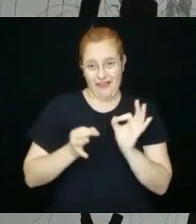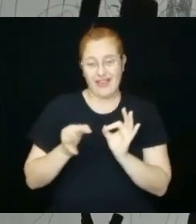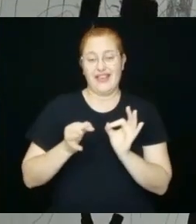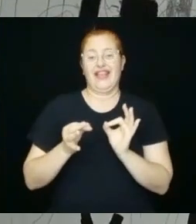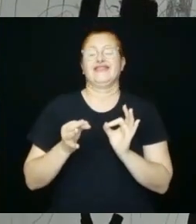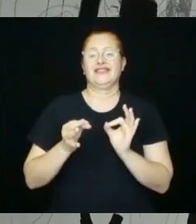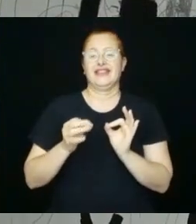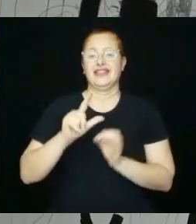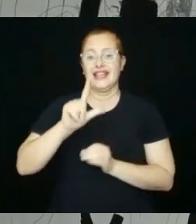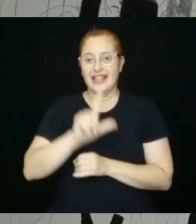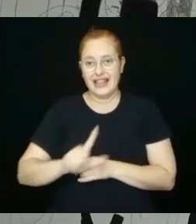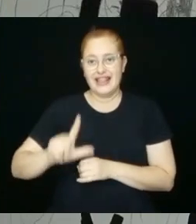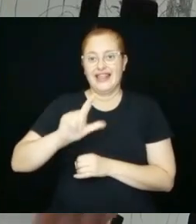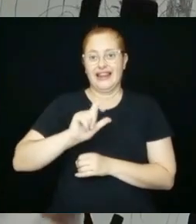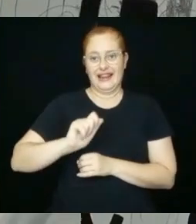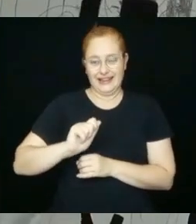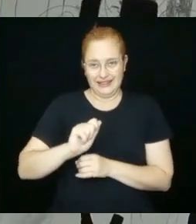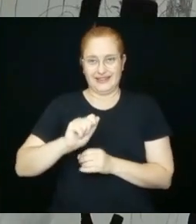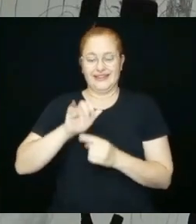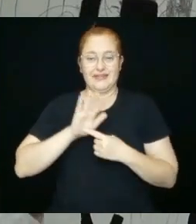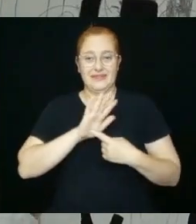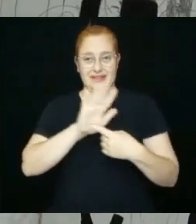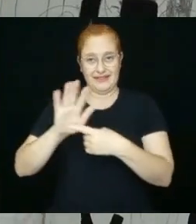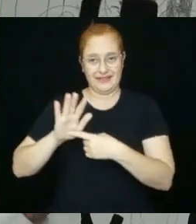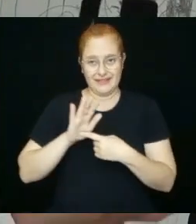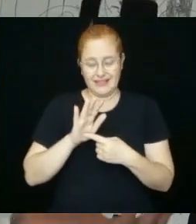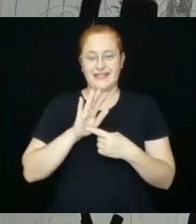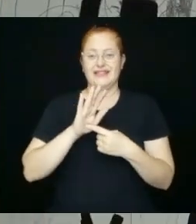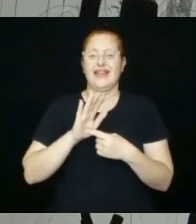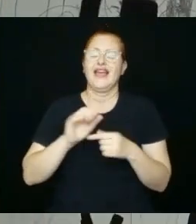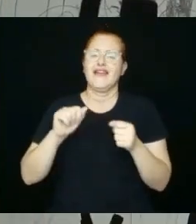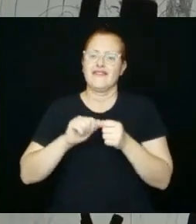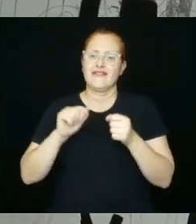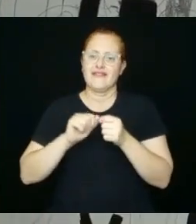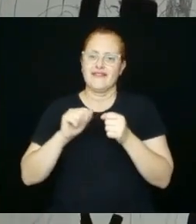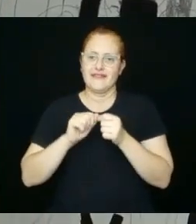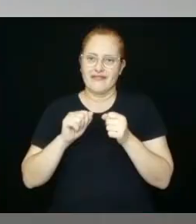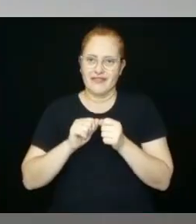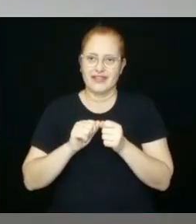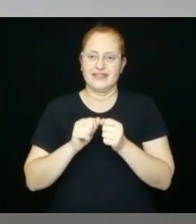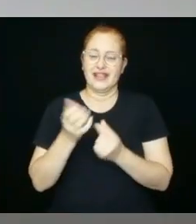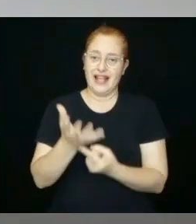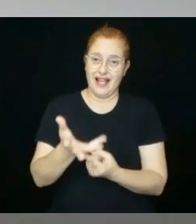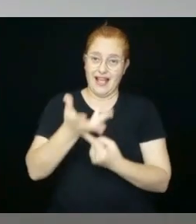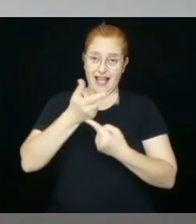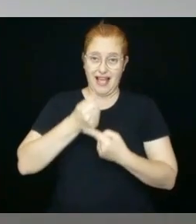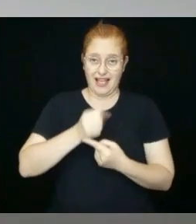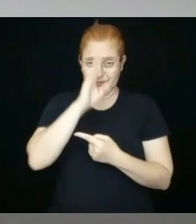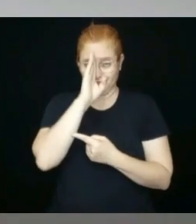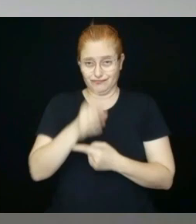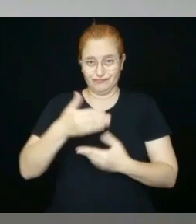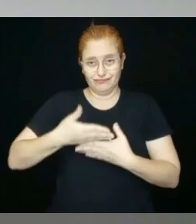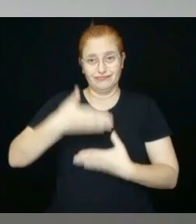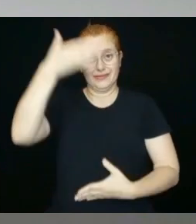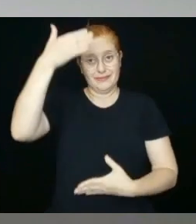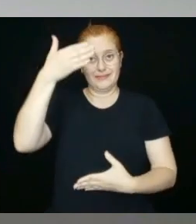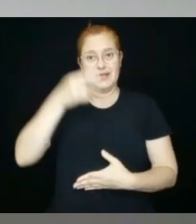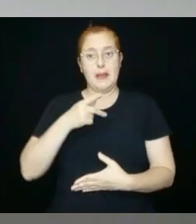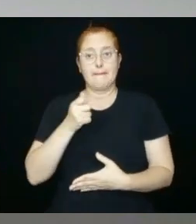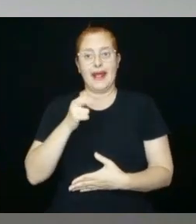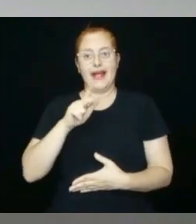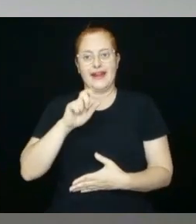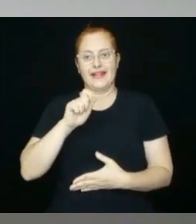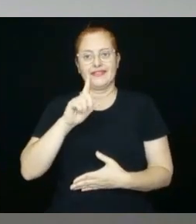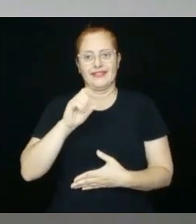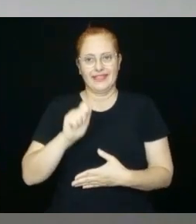Apresenta, é fazer uma intervenção direta na parede do Instituto. Então, durante uma semana, o Bruno